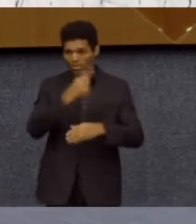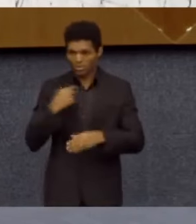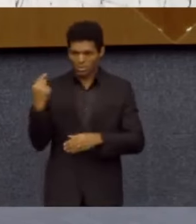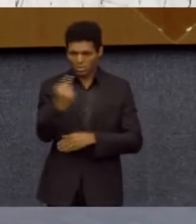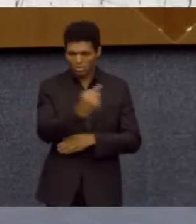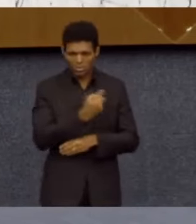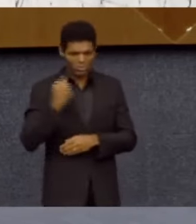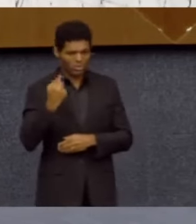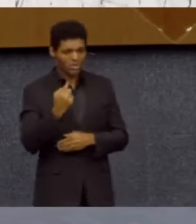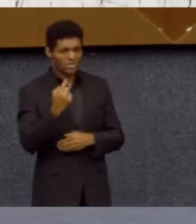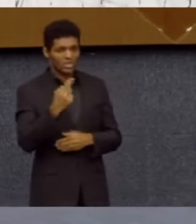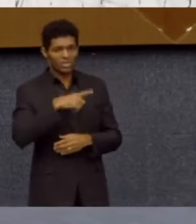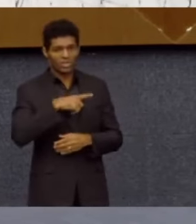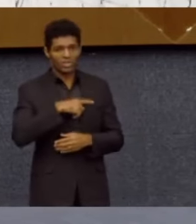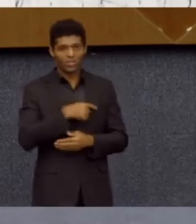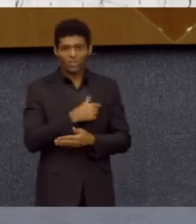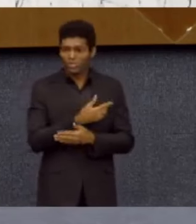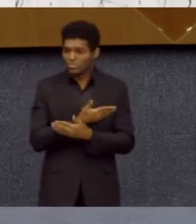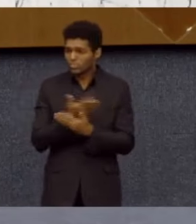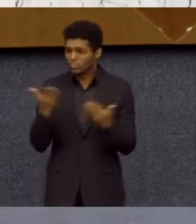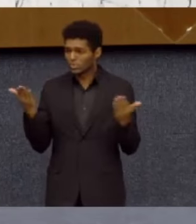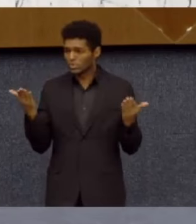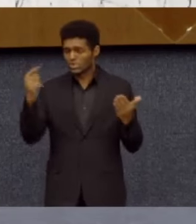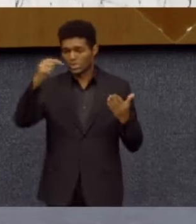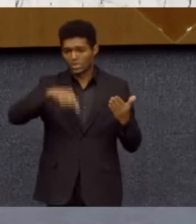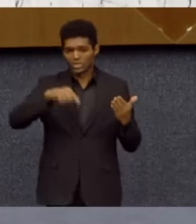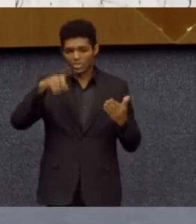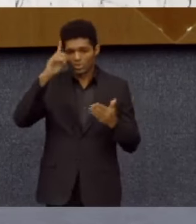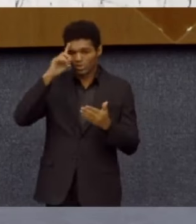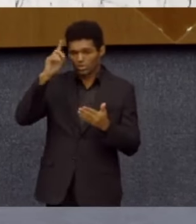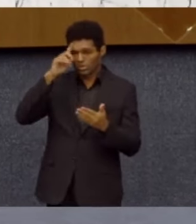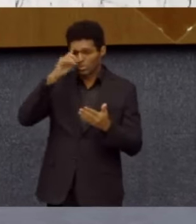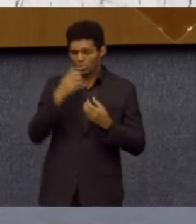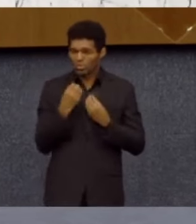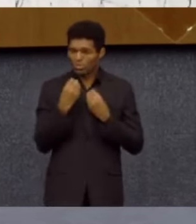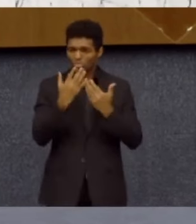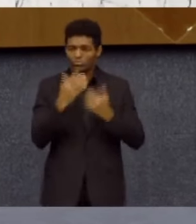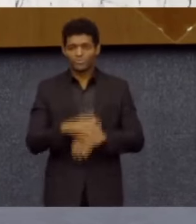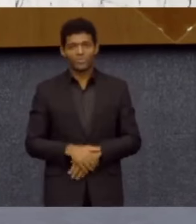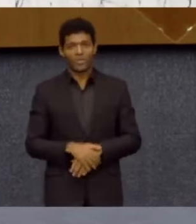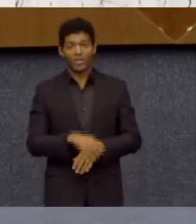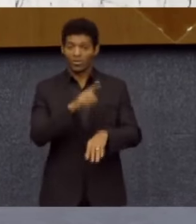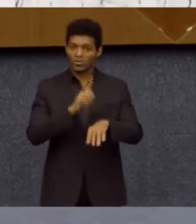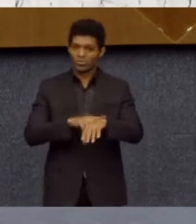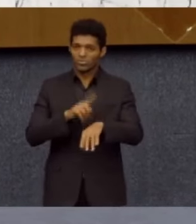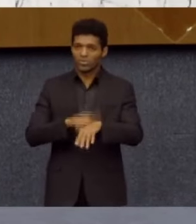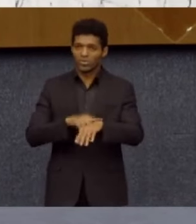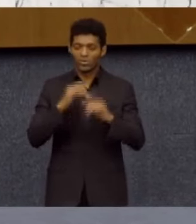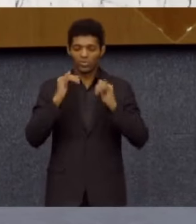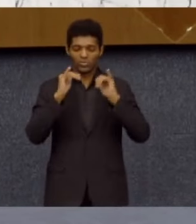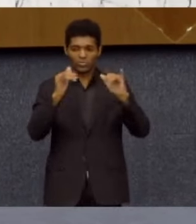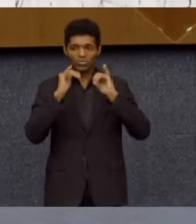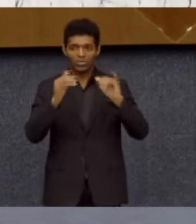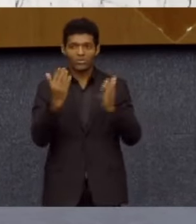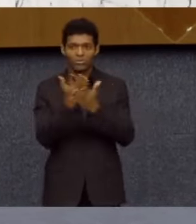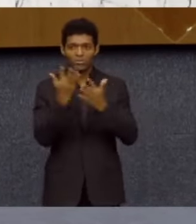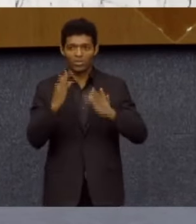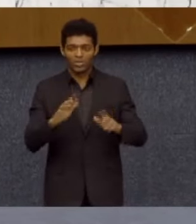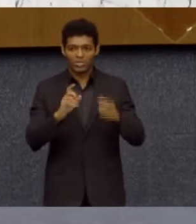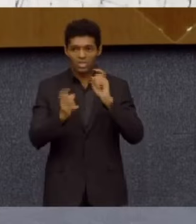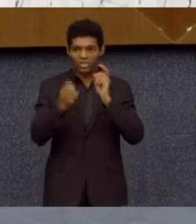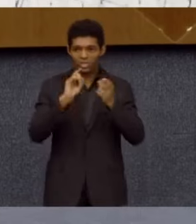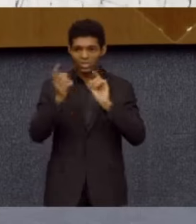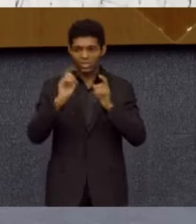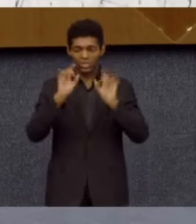é gratificante tê-los aqui no dia a dia. E, nesse momento, eu declaro encerrada essa